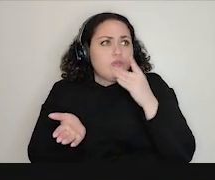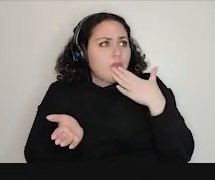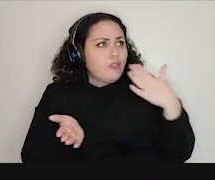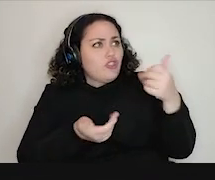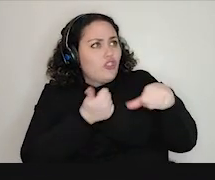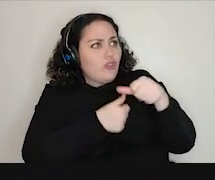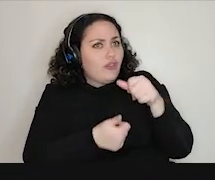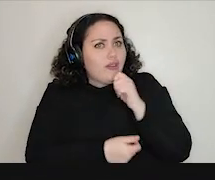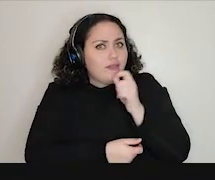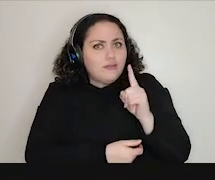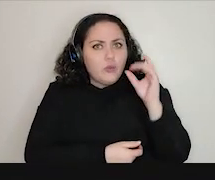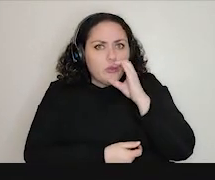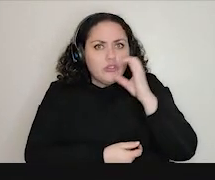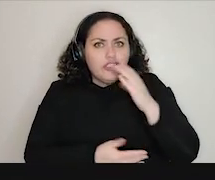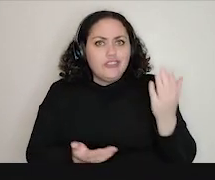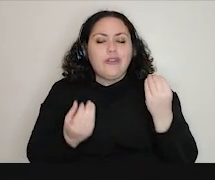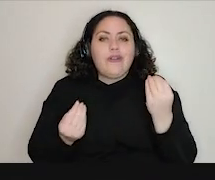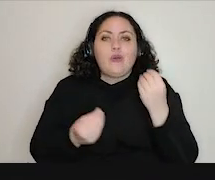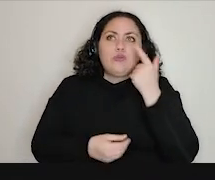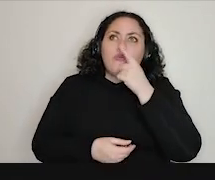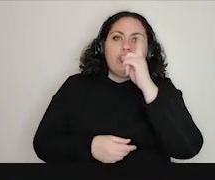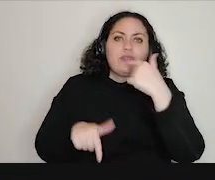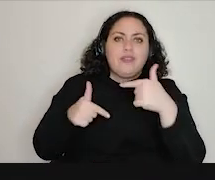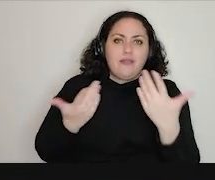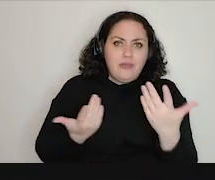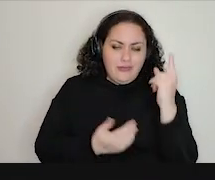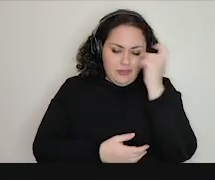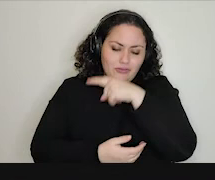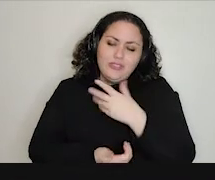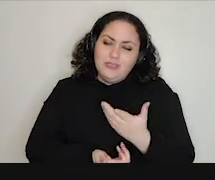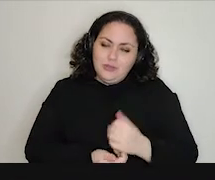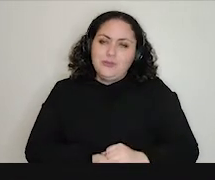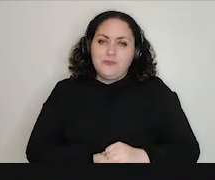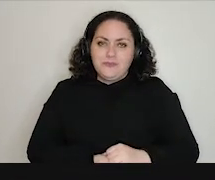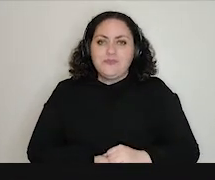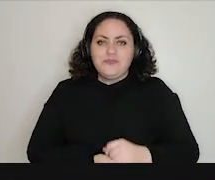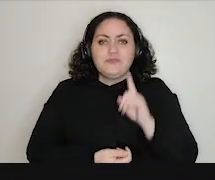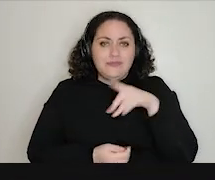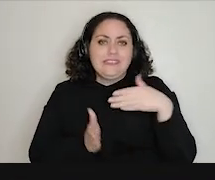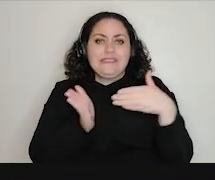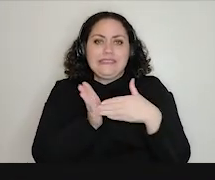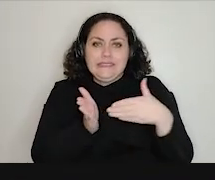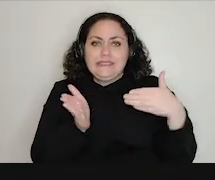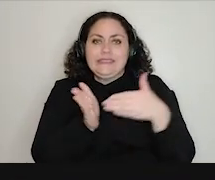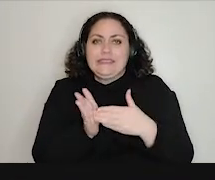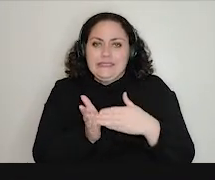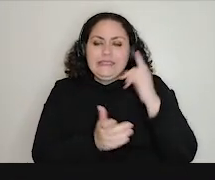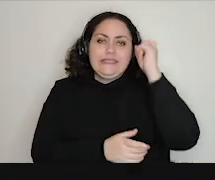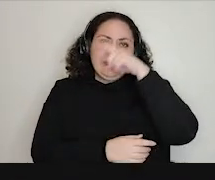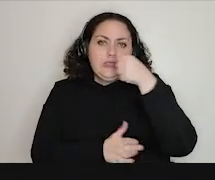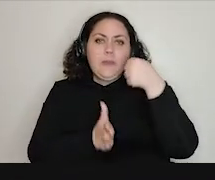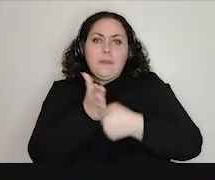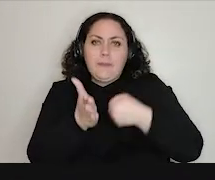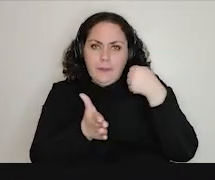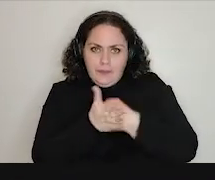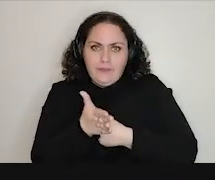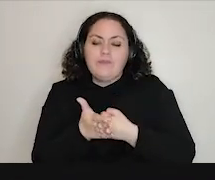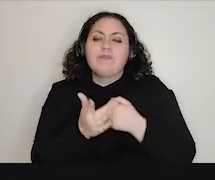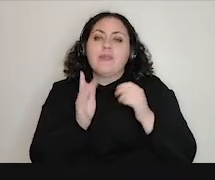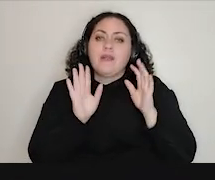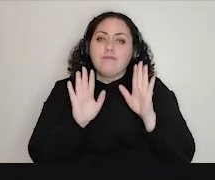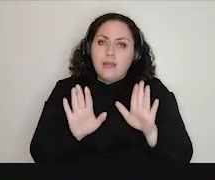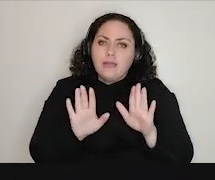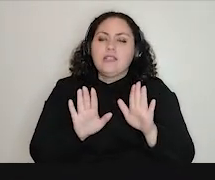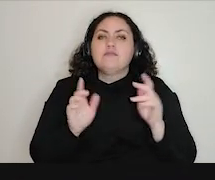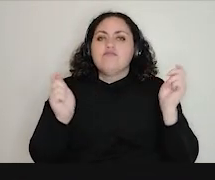não é de urgência, ela não vai conseguir aquele emprego, sabe? Fica muito mais difícil. Então, é uma barreira que a gente tem enfrentado, que a gente tem brigado, mas